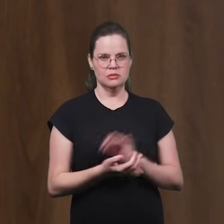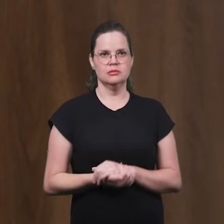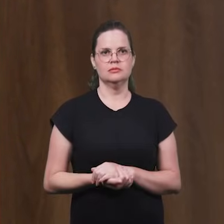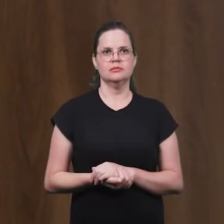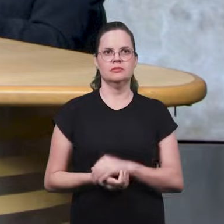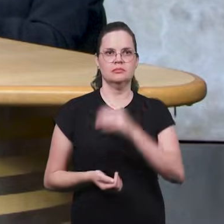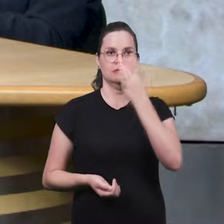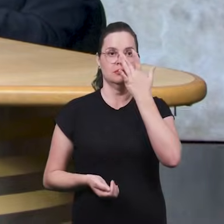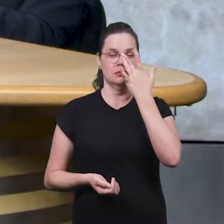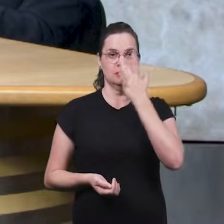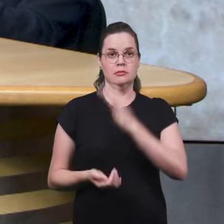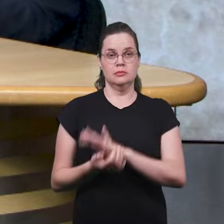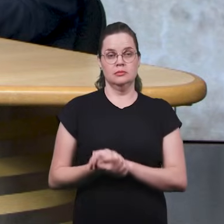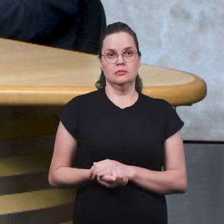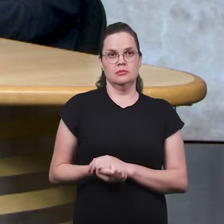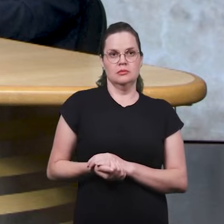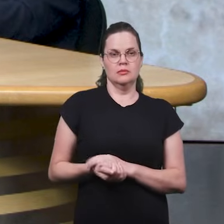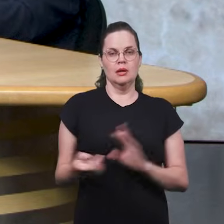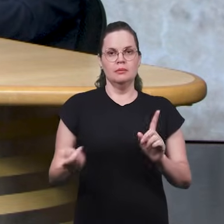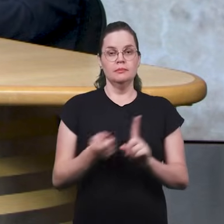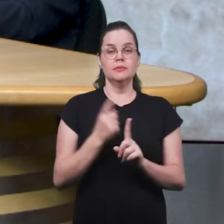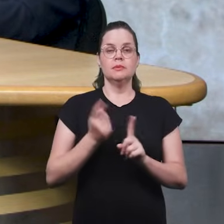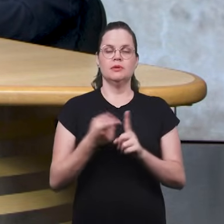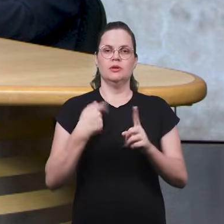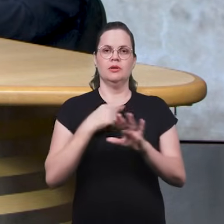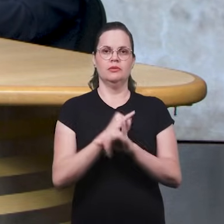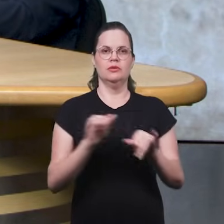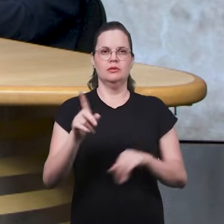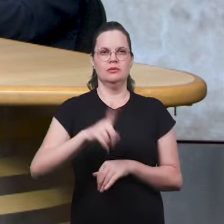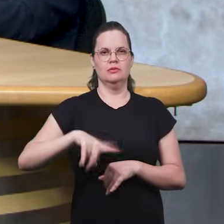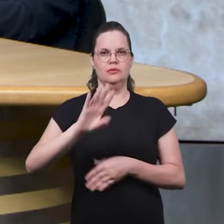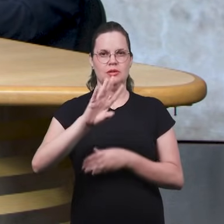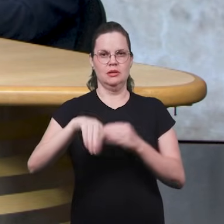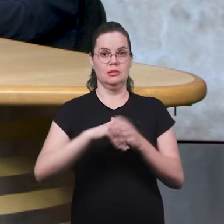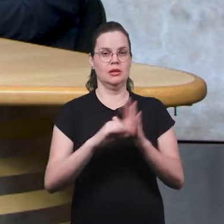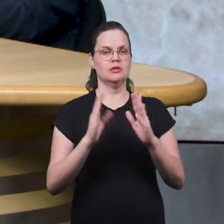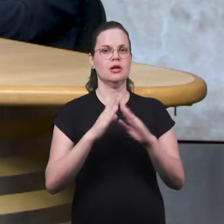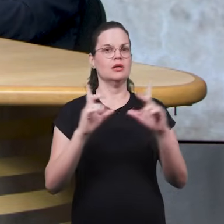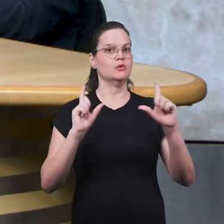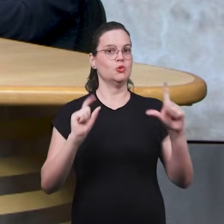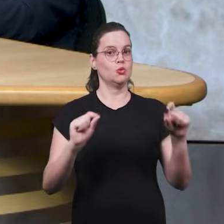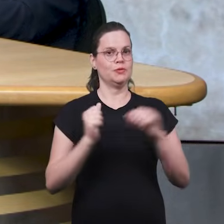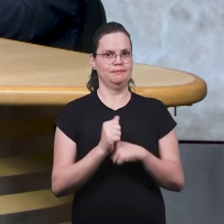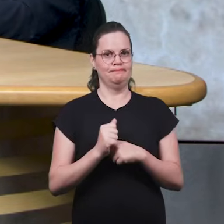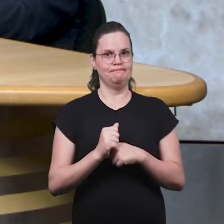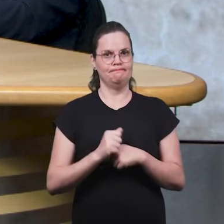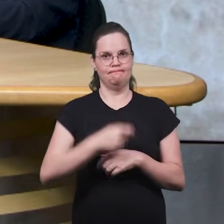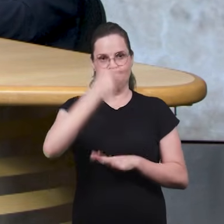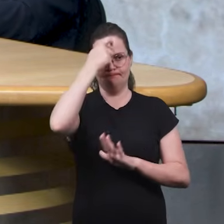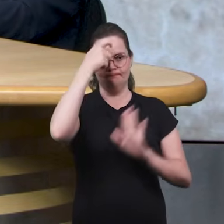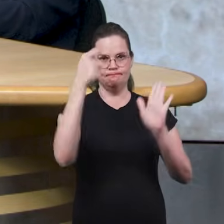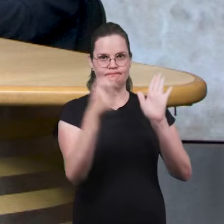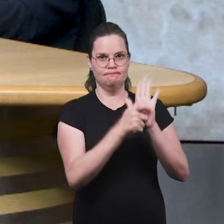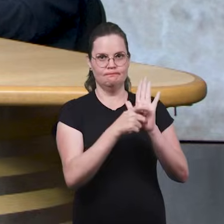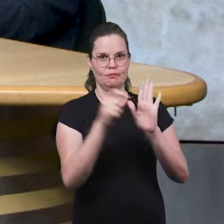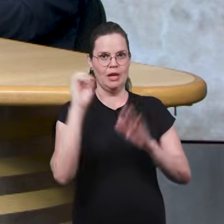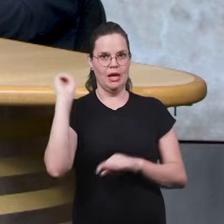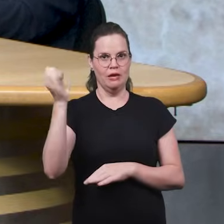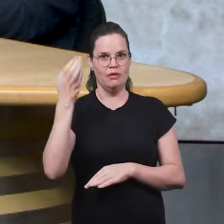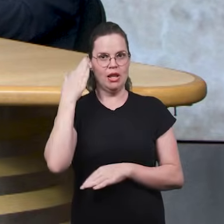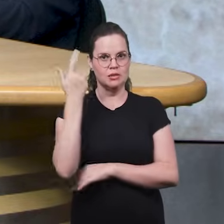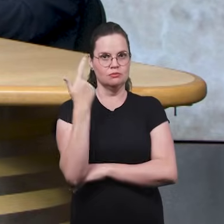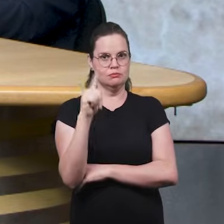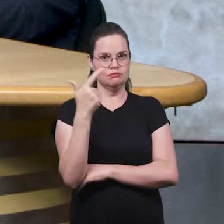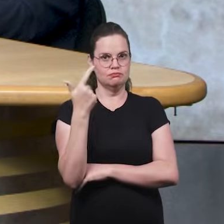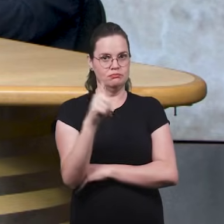né? Primeiro, eu quero dizer para você que está em casa o seguinte: inteligência artificial não tem